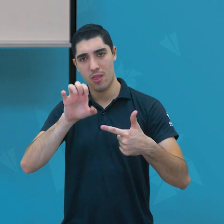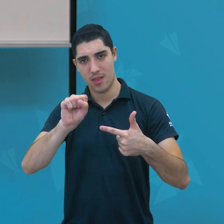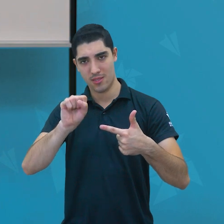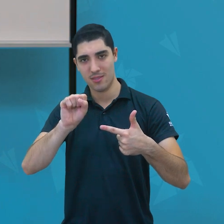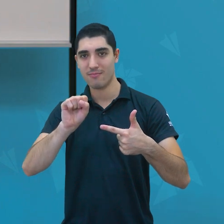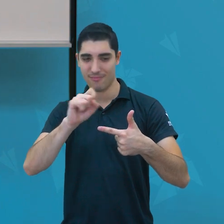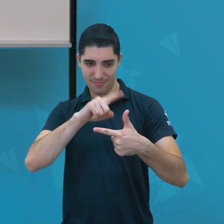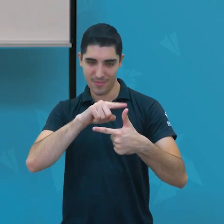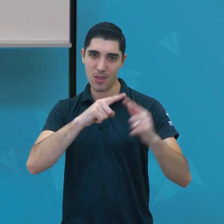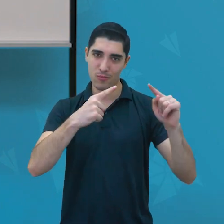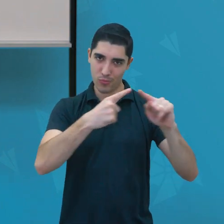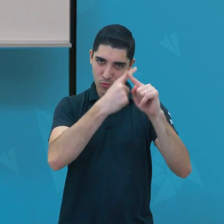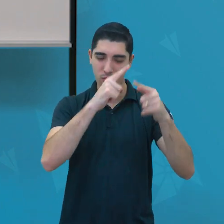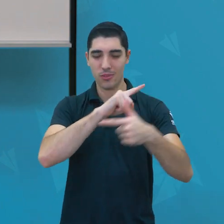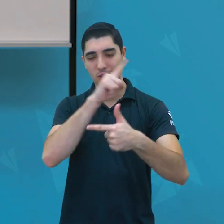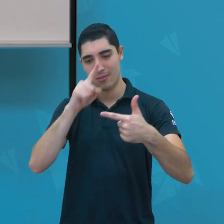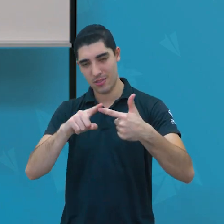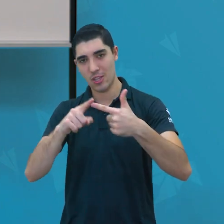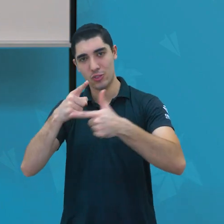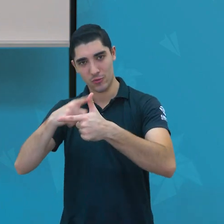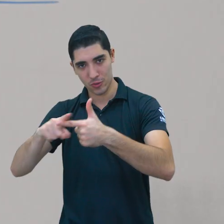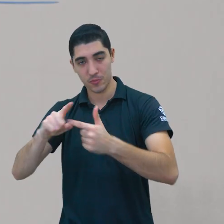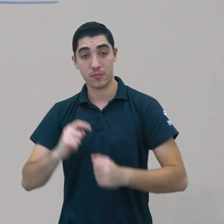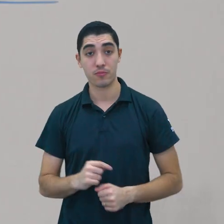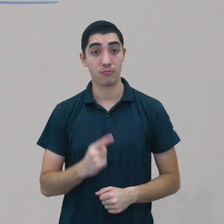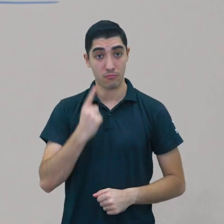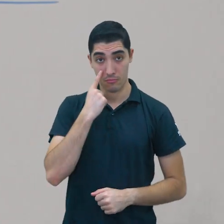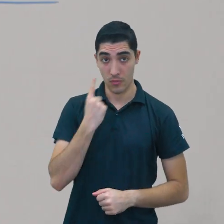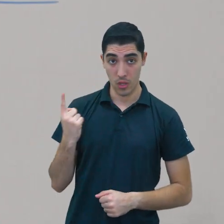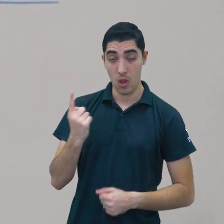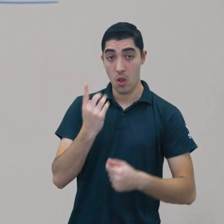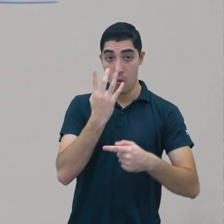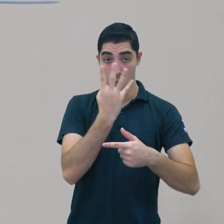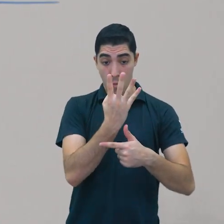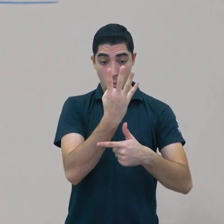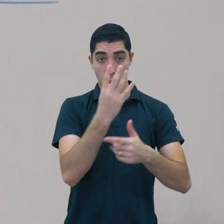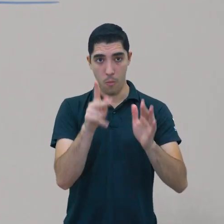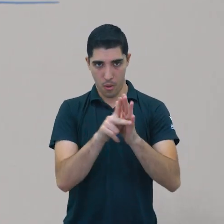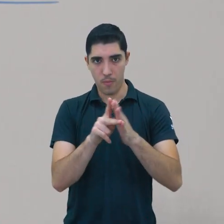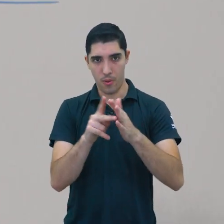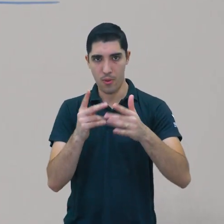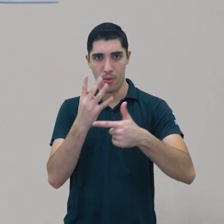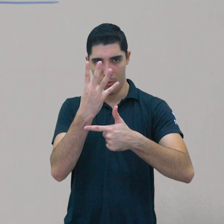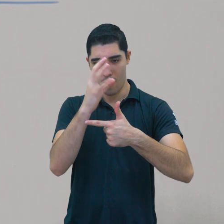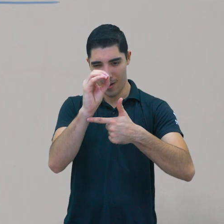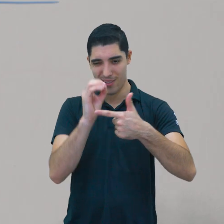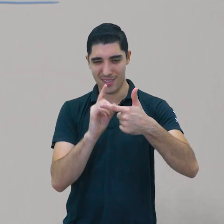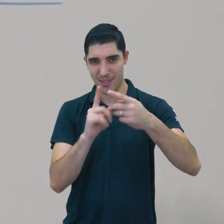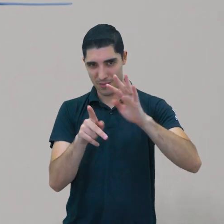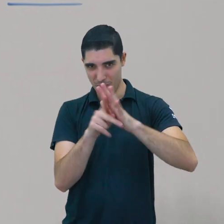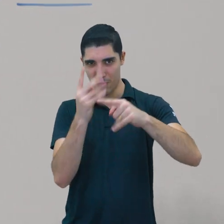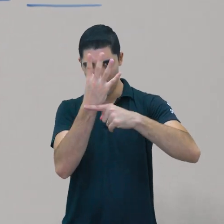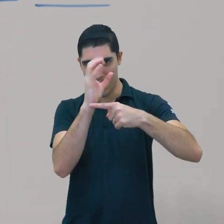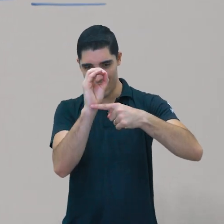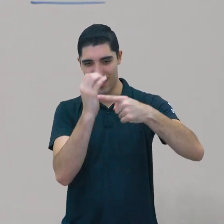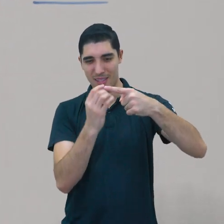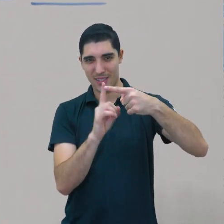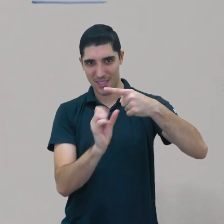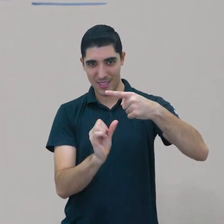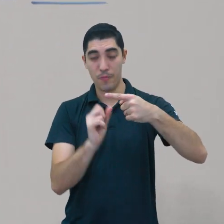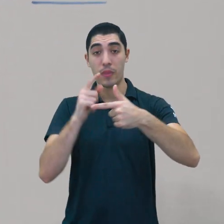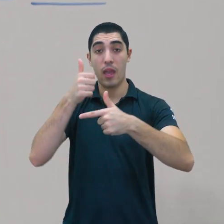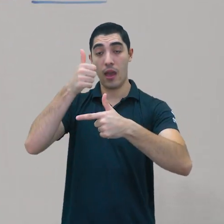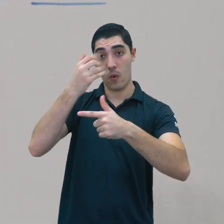aqui por 4, 40 por 4, eu terei 10. 16 por 4,